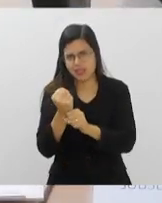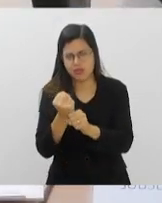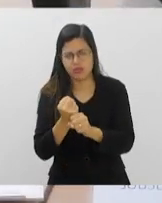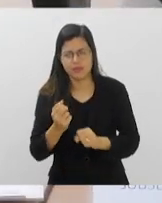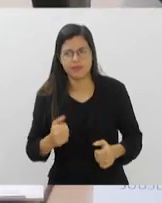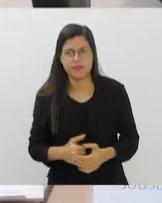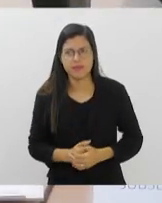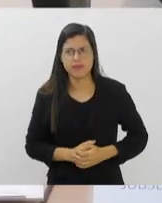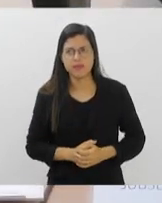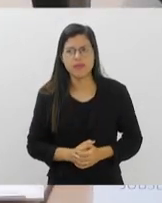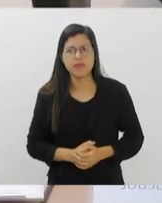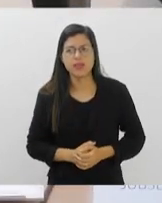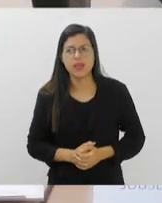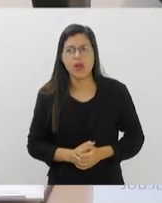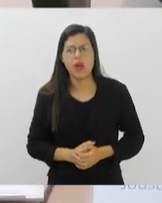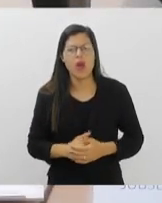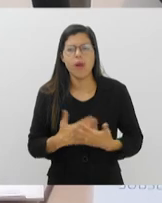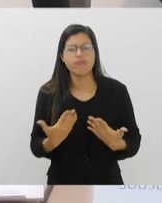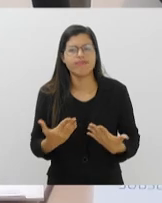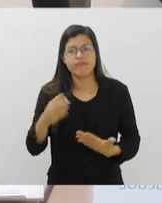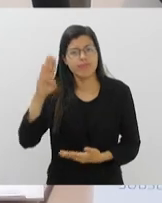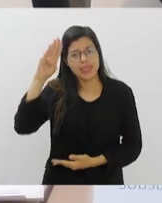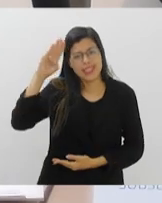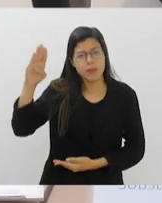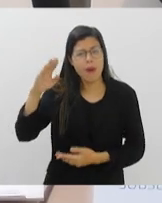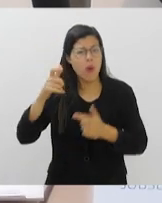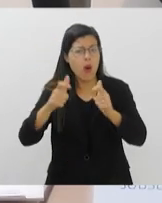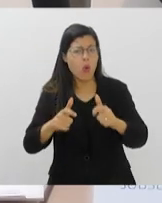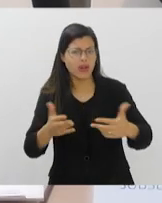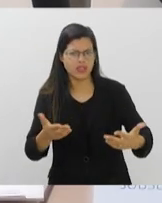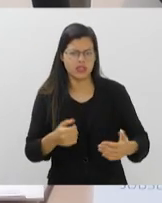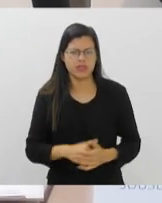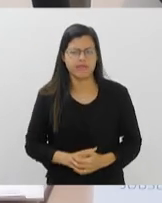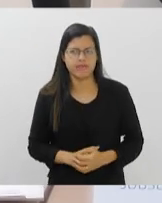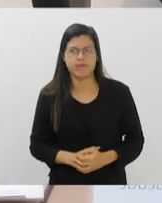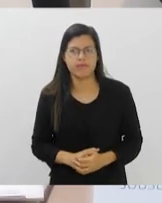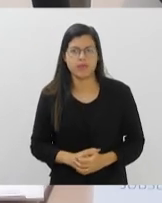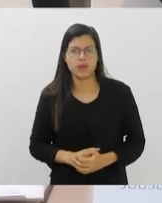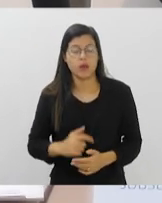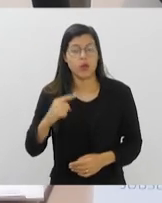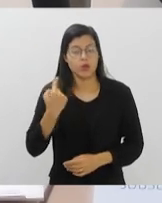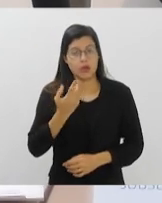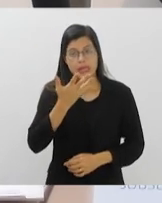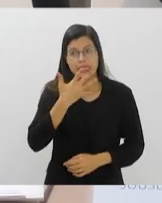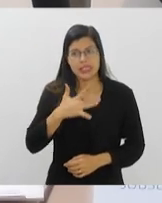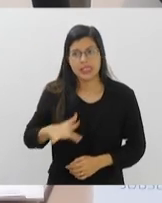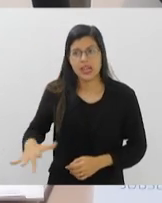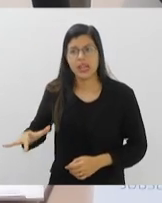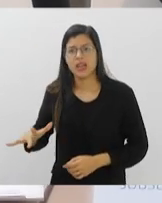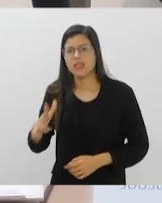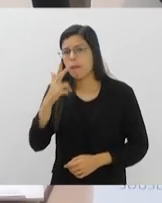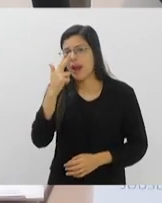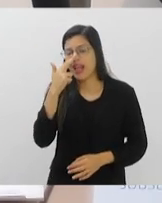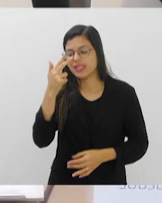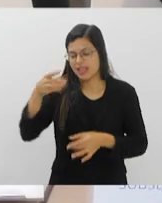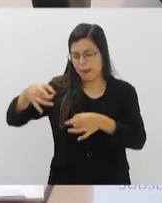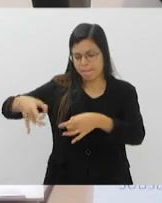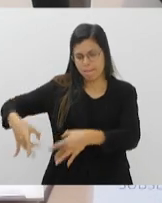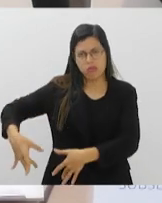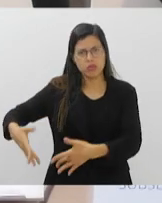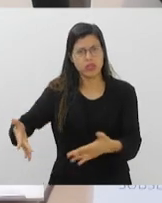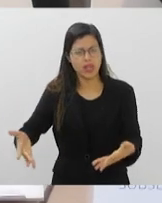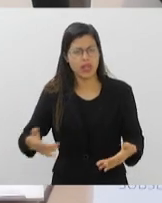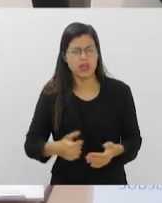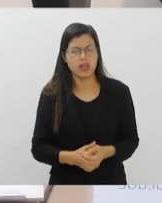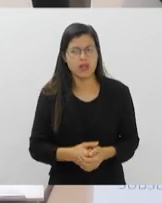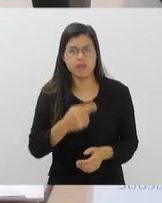anos que prioridade absoluta é essa as nossas crianças deixada ao Léo eu estava